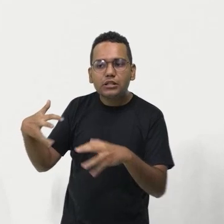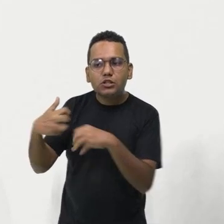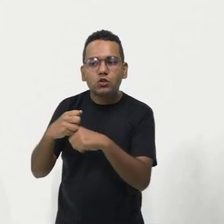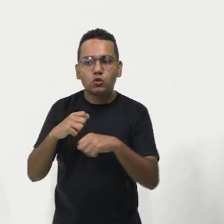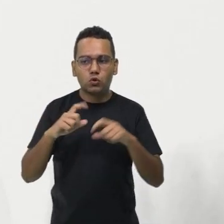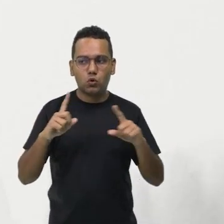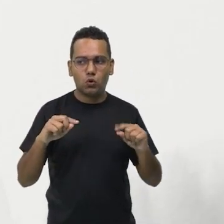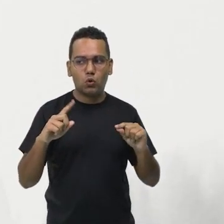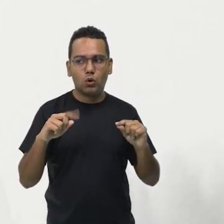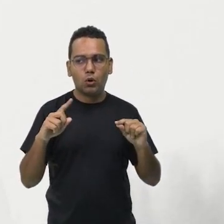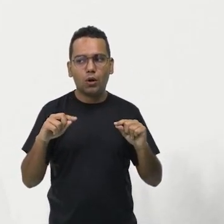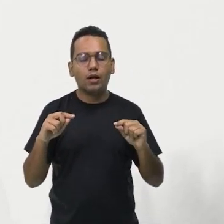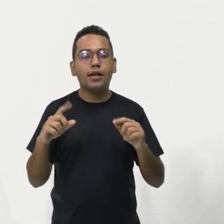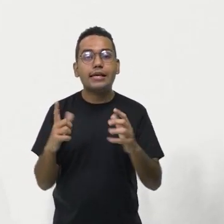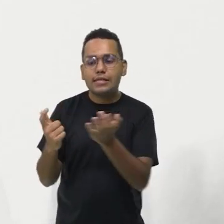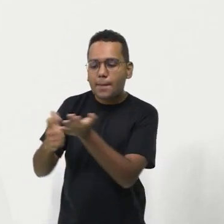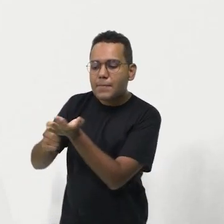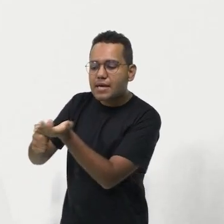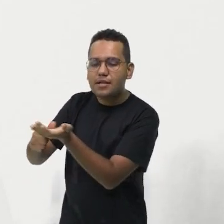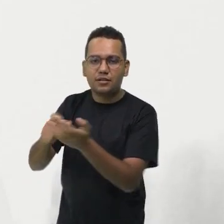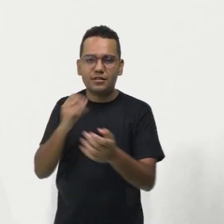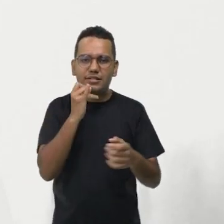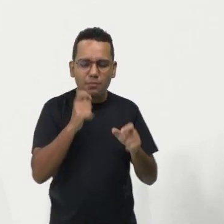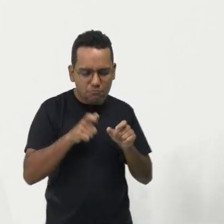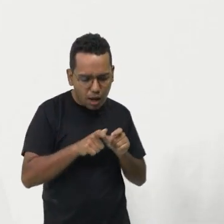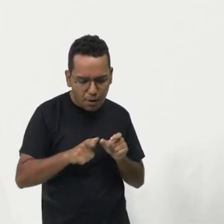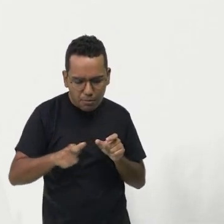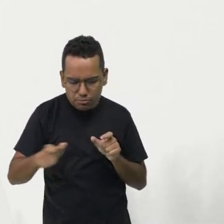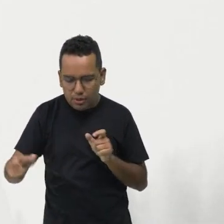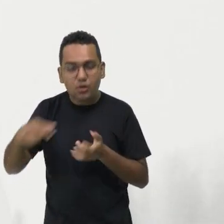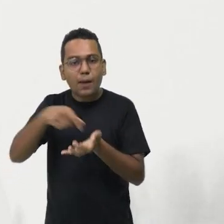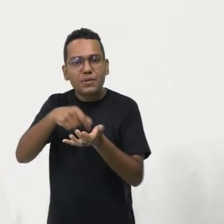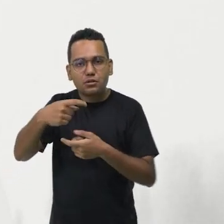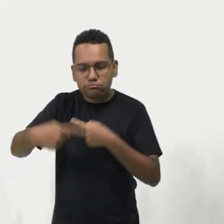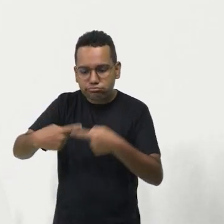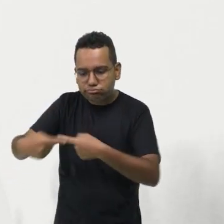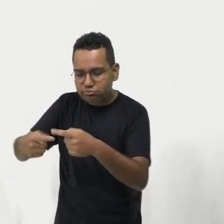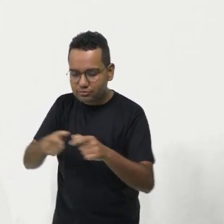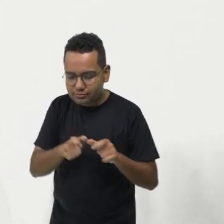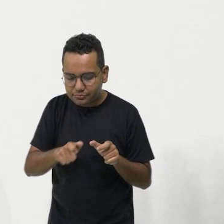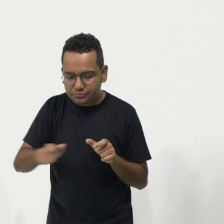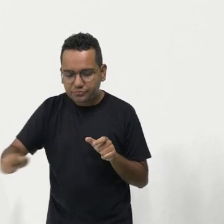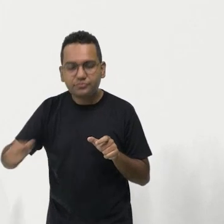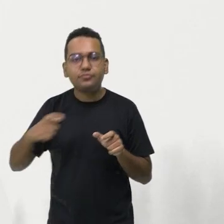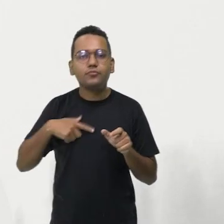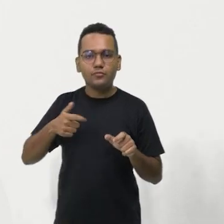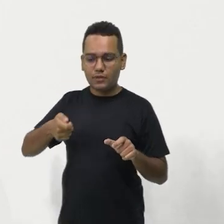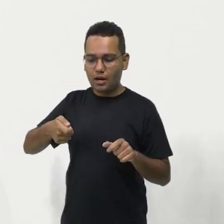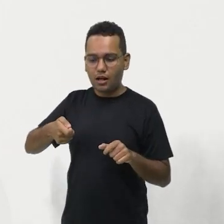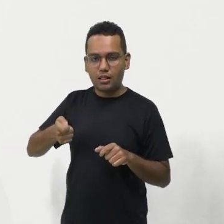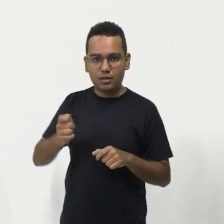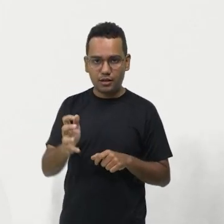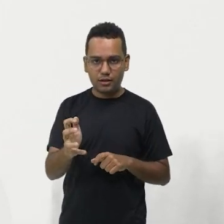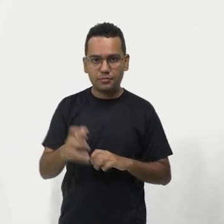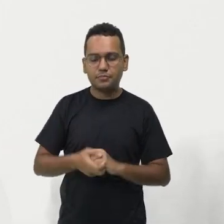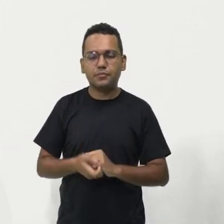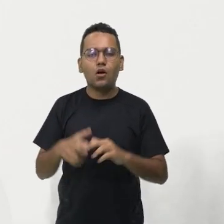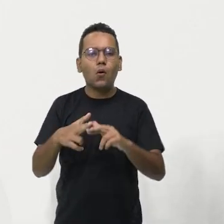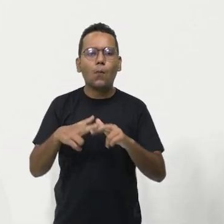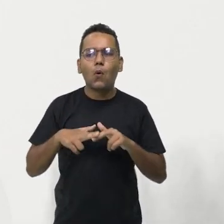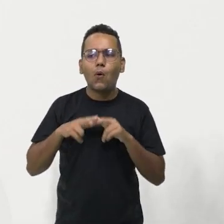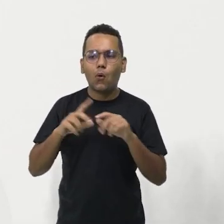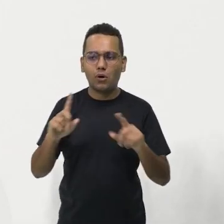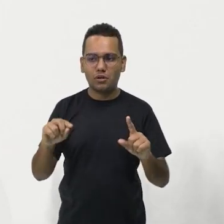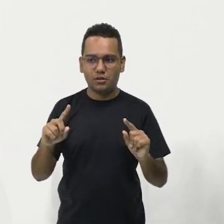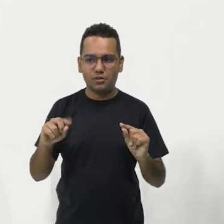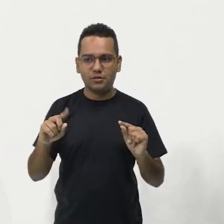colocam pilhas enfileiradas para alimentar uma lanterna, por exemplo, e a